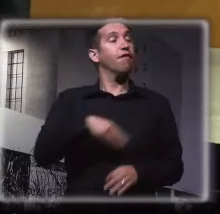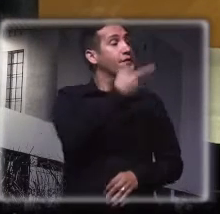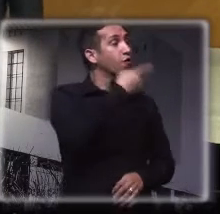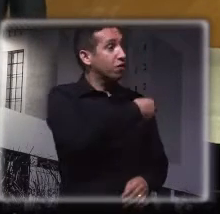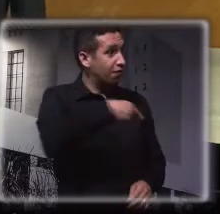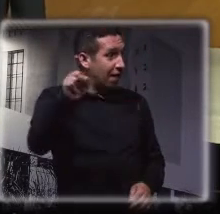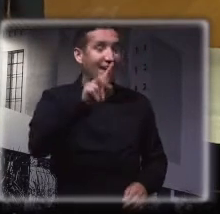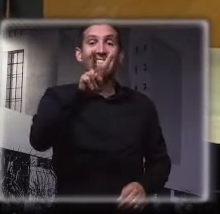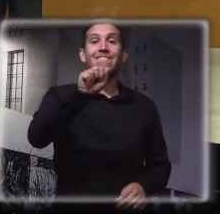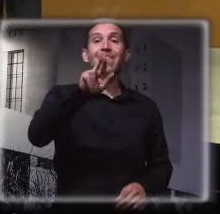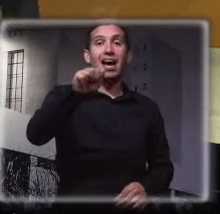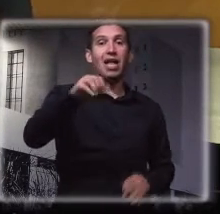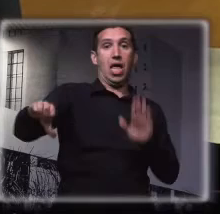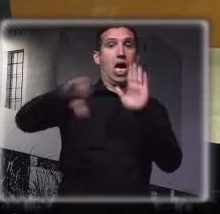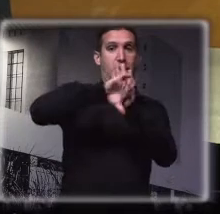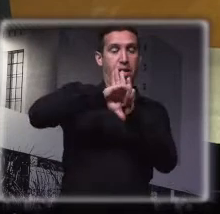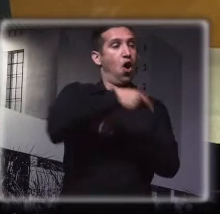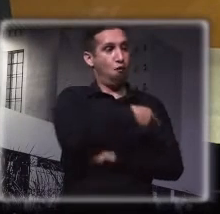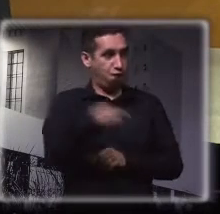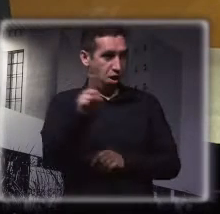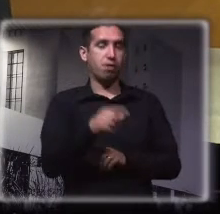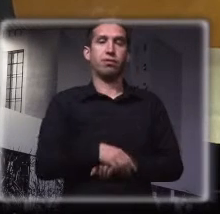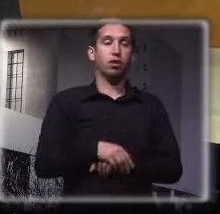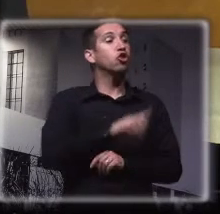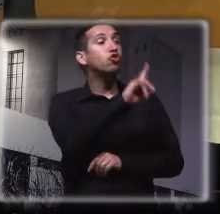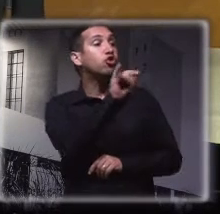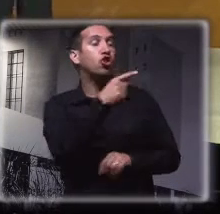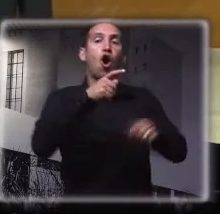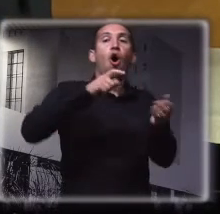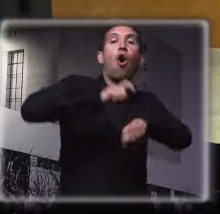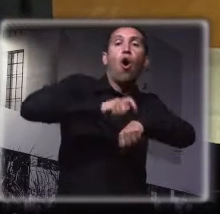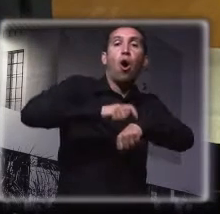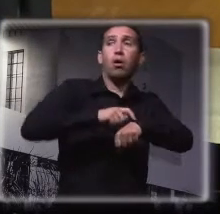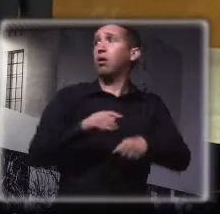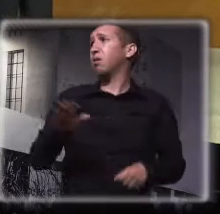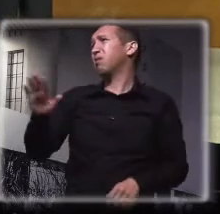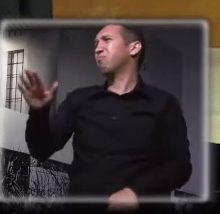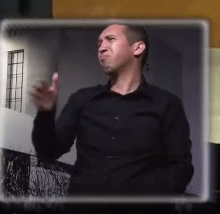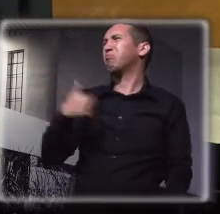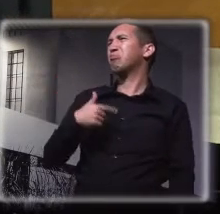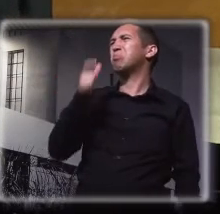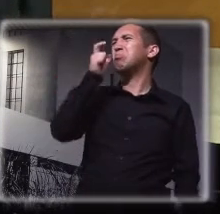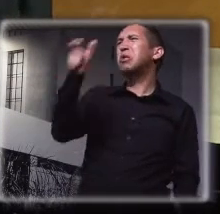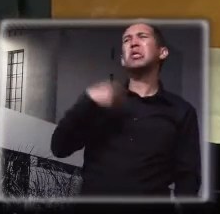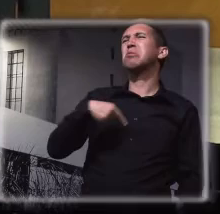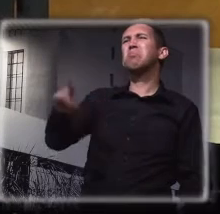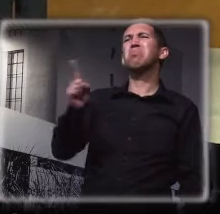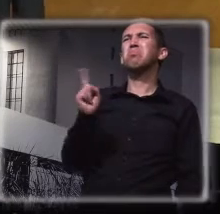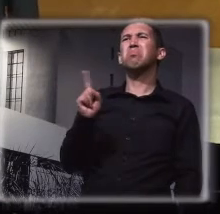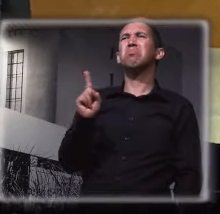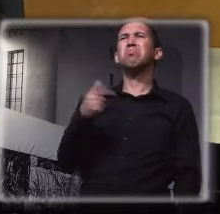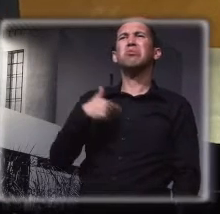comparecer à vara criminal. Diz o dia e a hora, e a Dona Maria diz que não tem interesse em ir na vara, que ela não